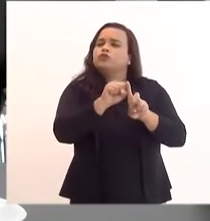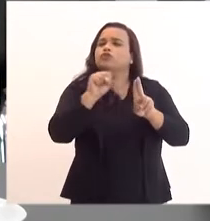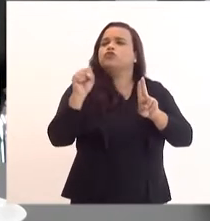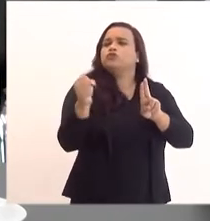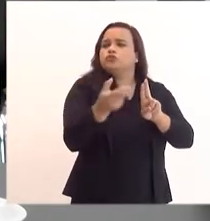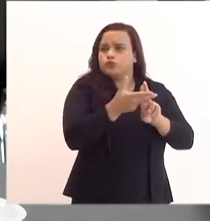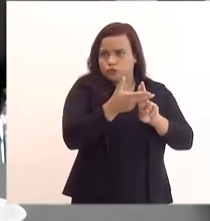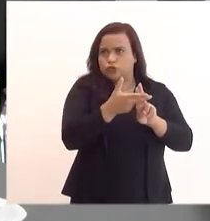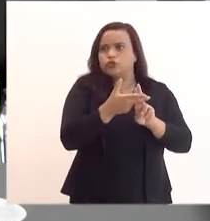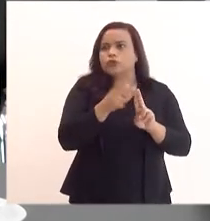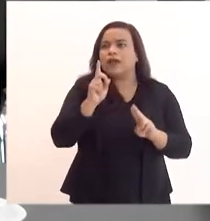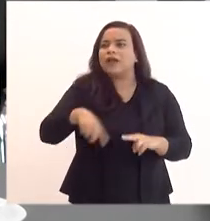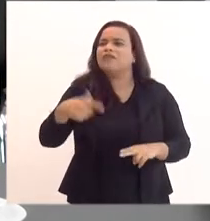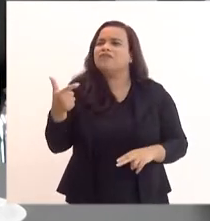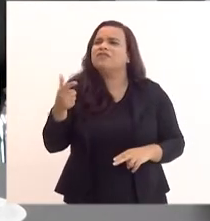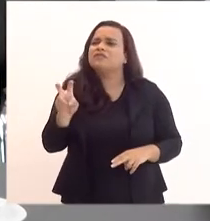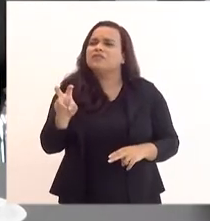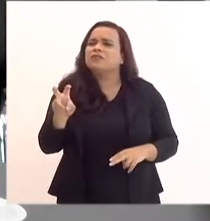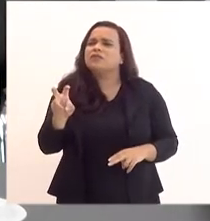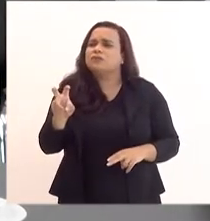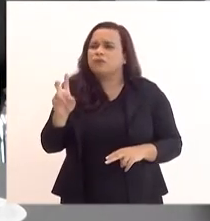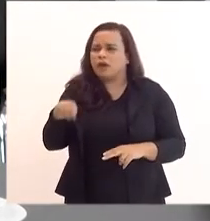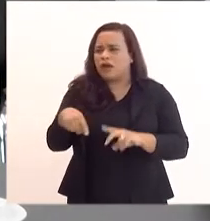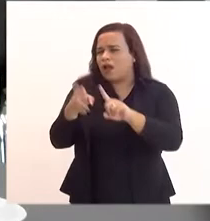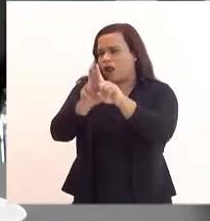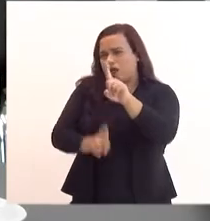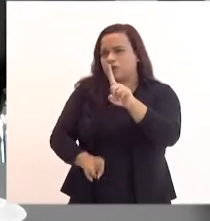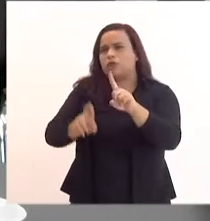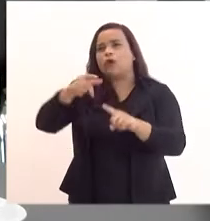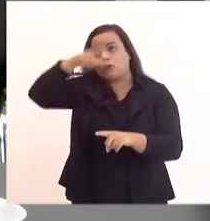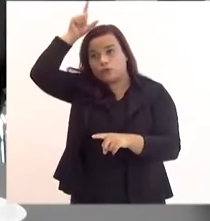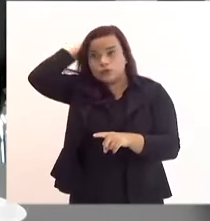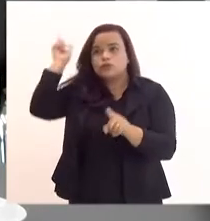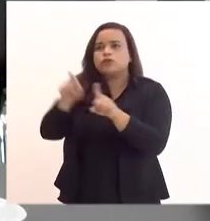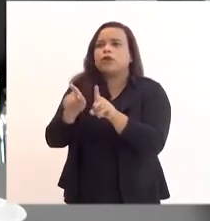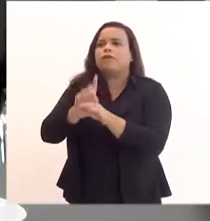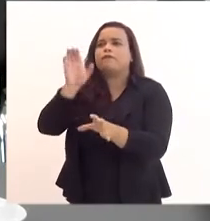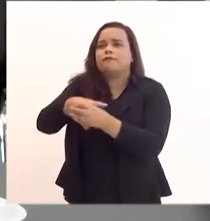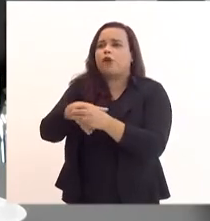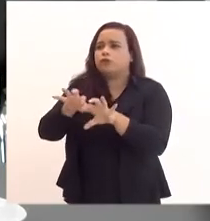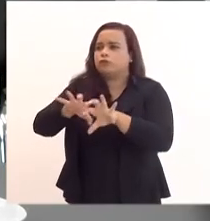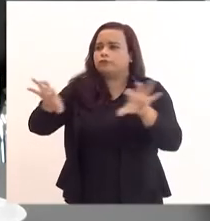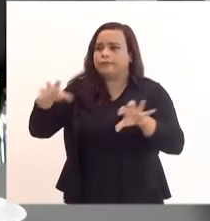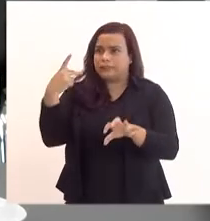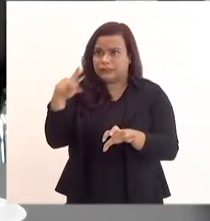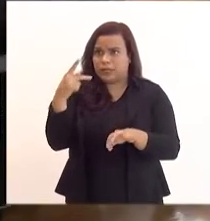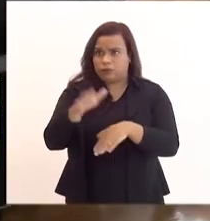da pauta, é relatoria deputado Luiz Paulo e voto separado de Vossa Excelência.